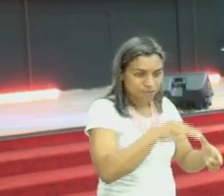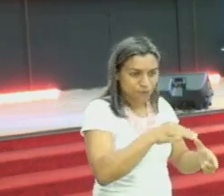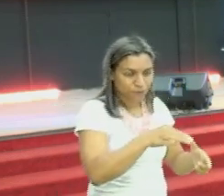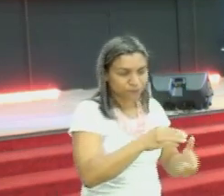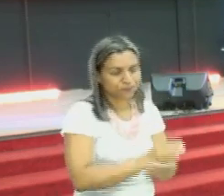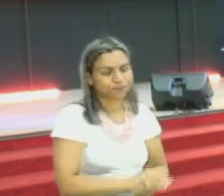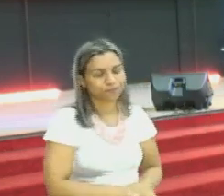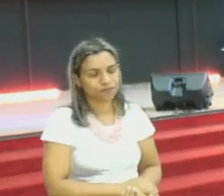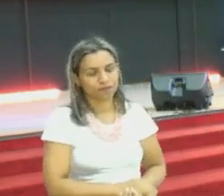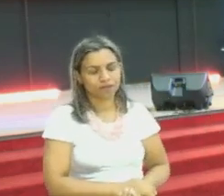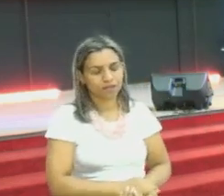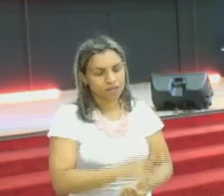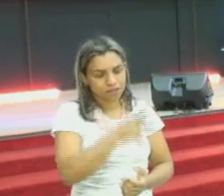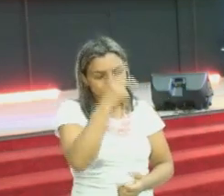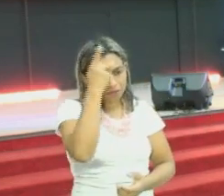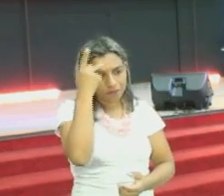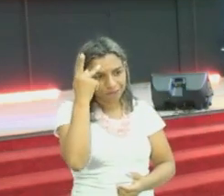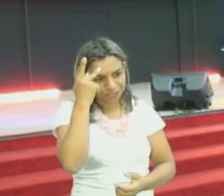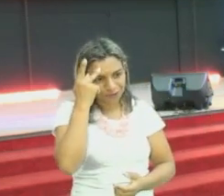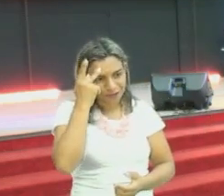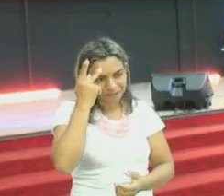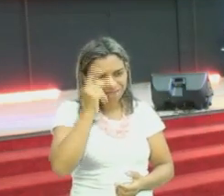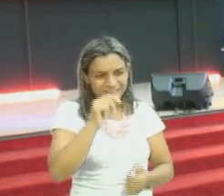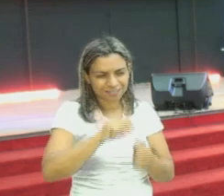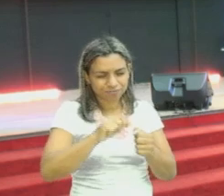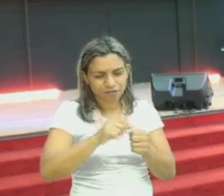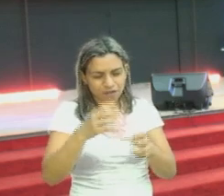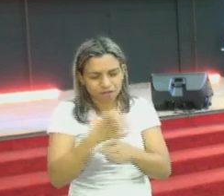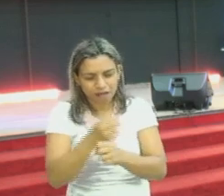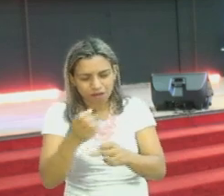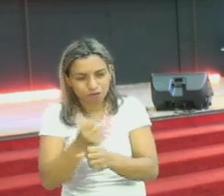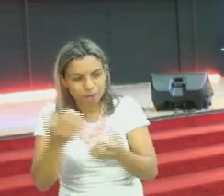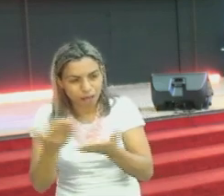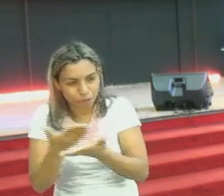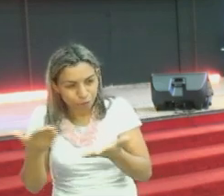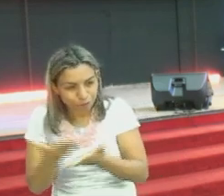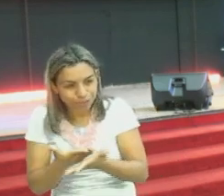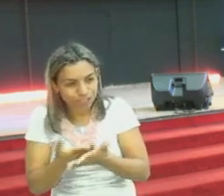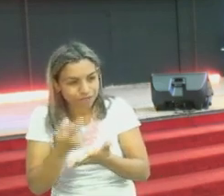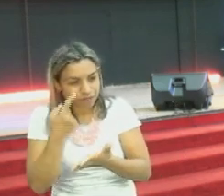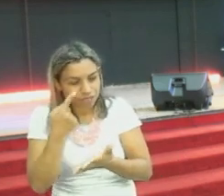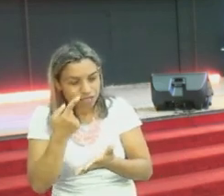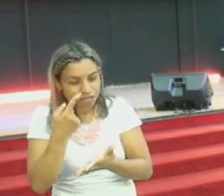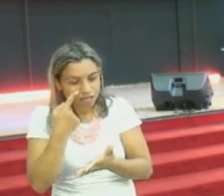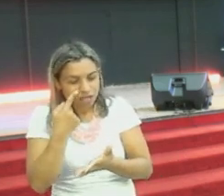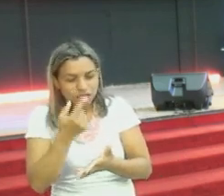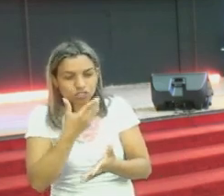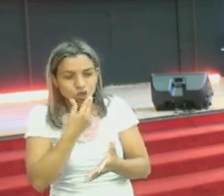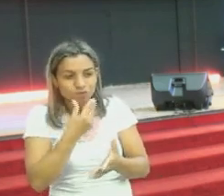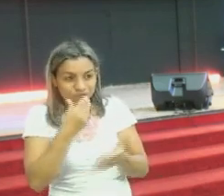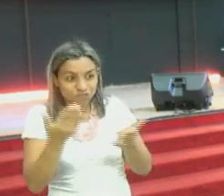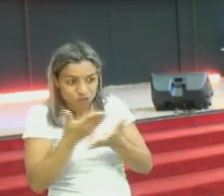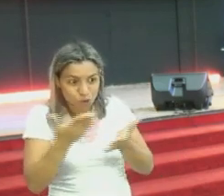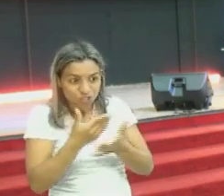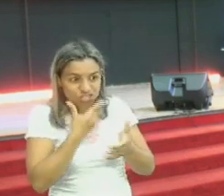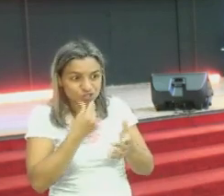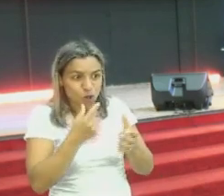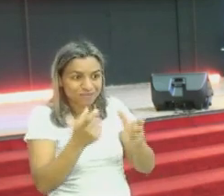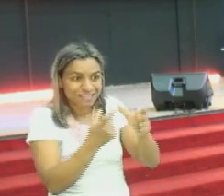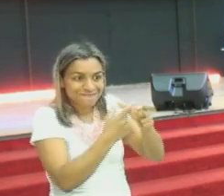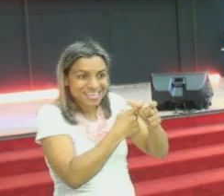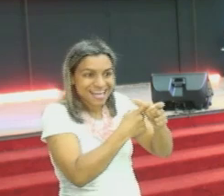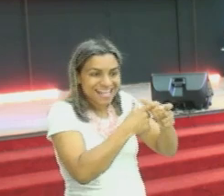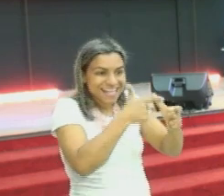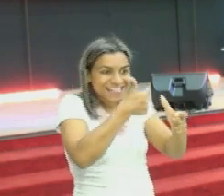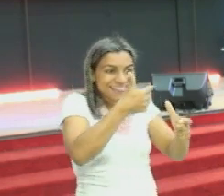conversão dessa dívida para os nossos dias e chegou à conclusão que este homem devia